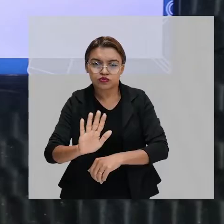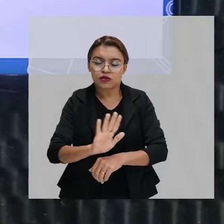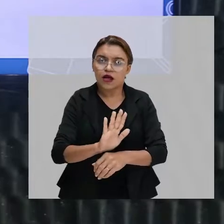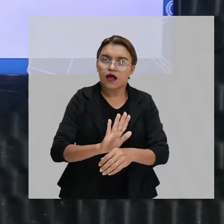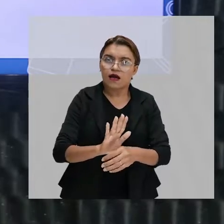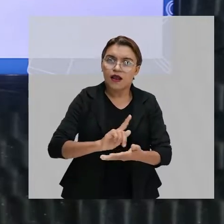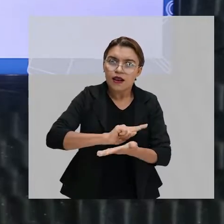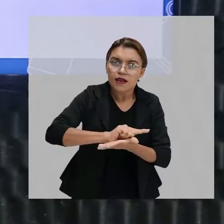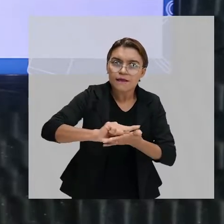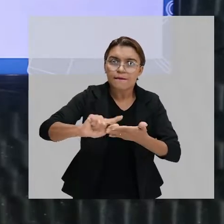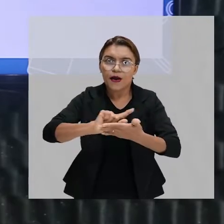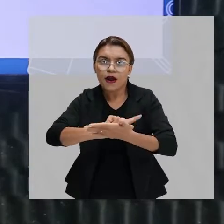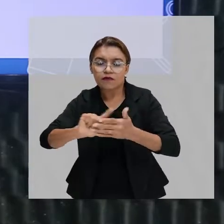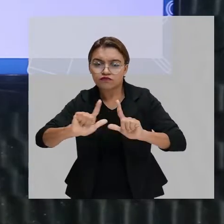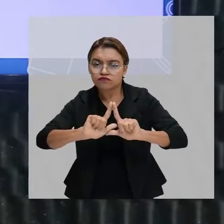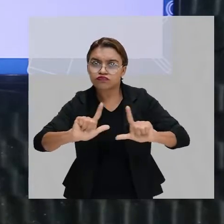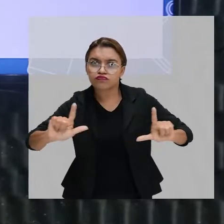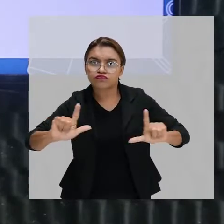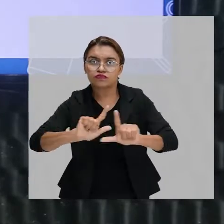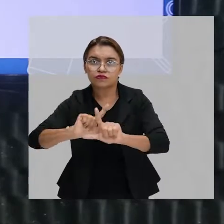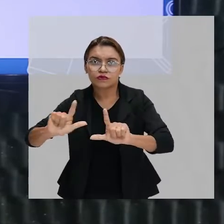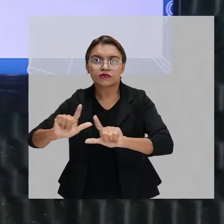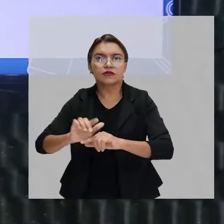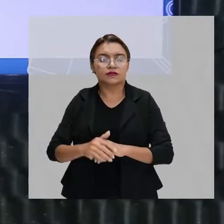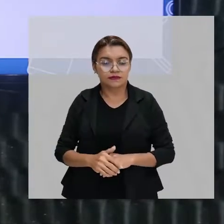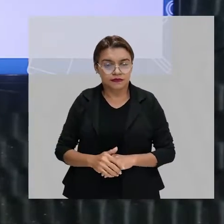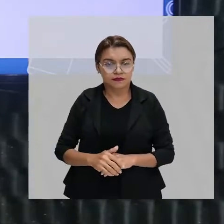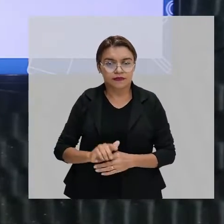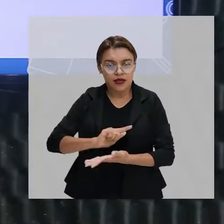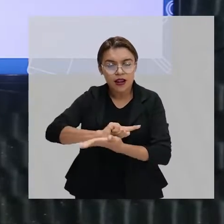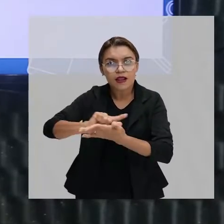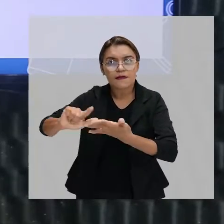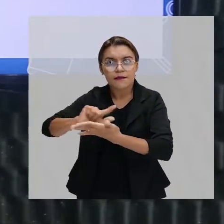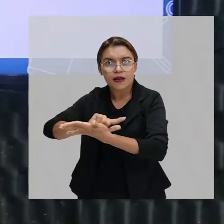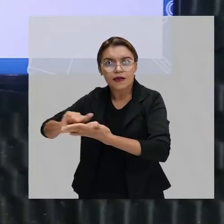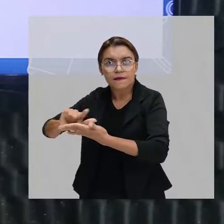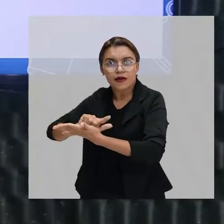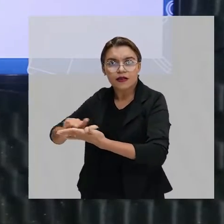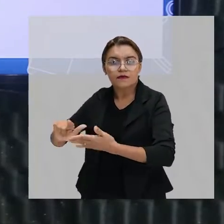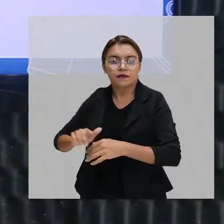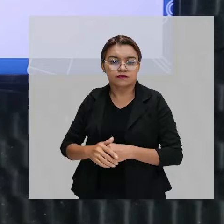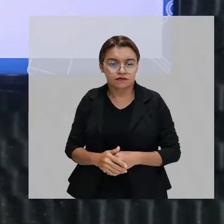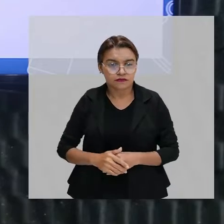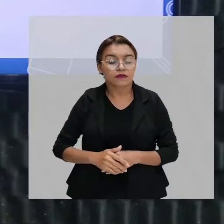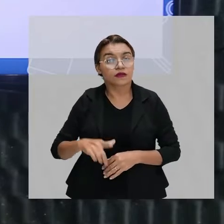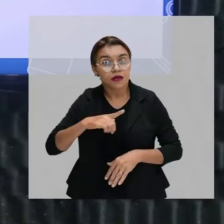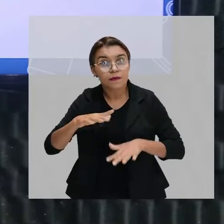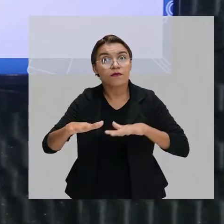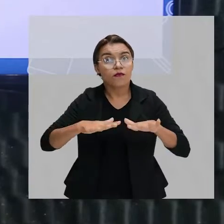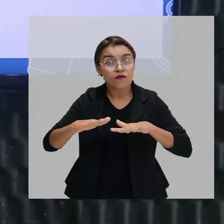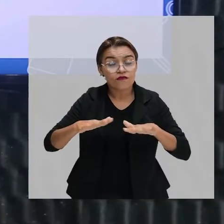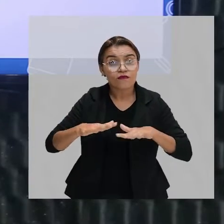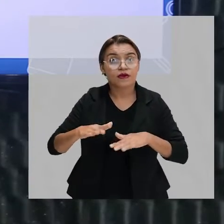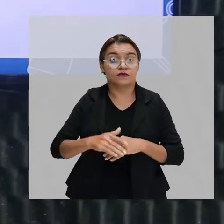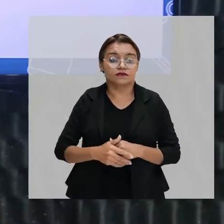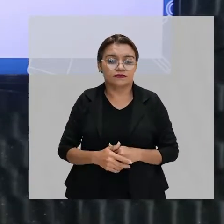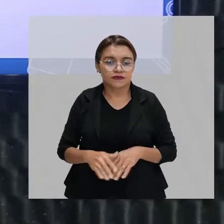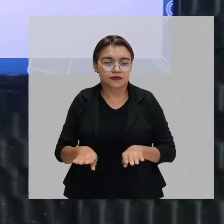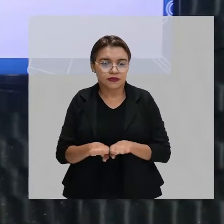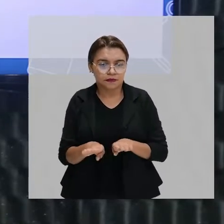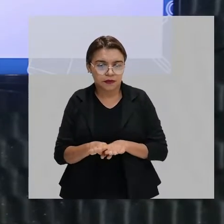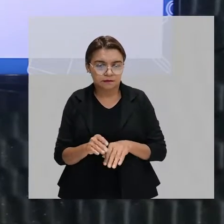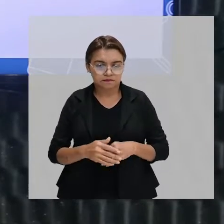ali do sistema musculoesquelético não estamos trabalhando ali esses movimentos então uma